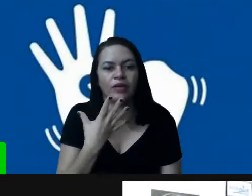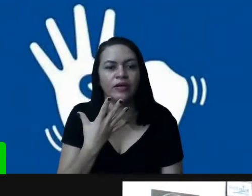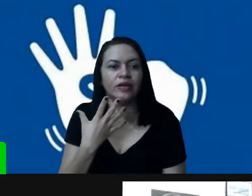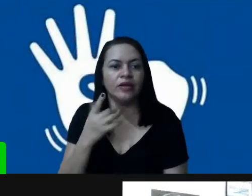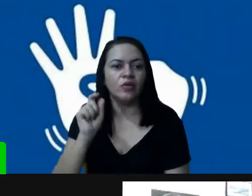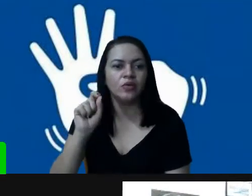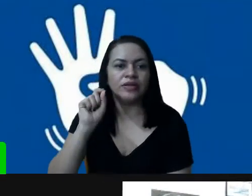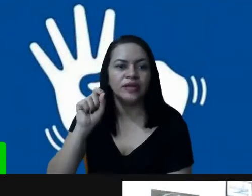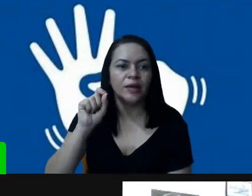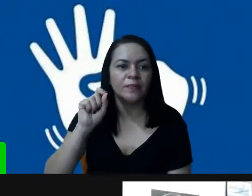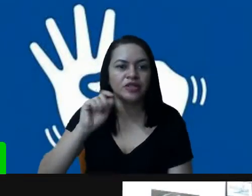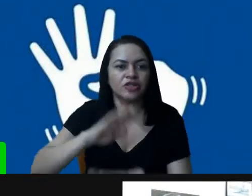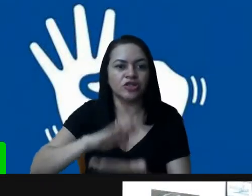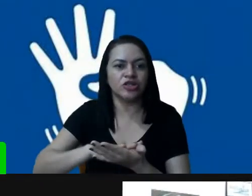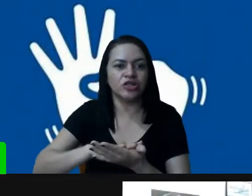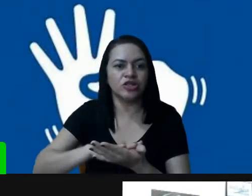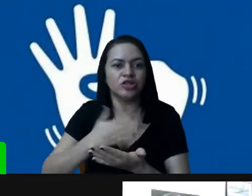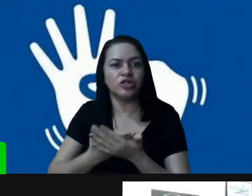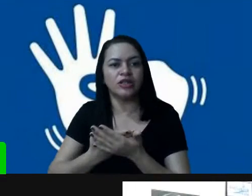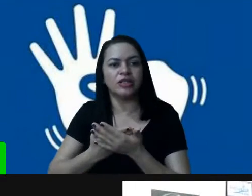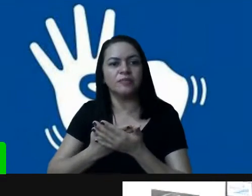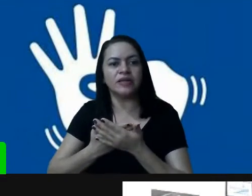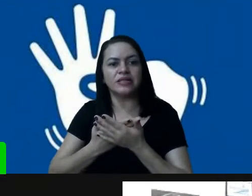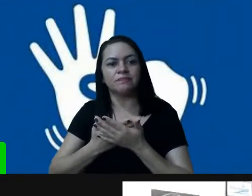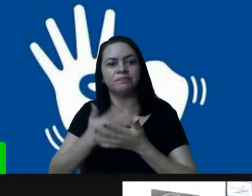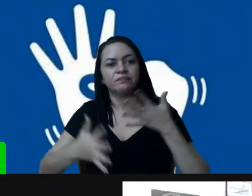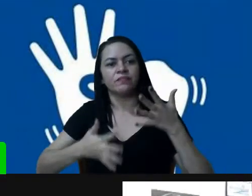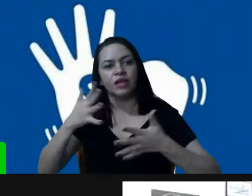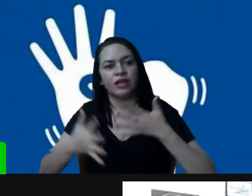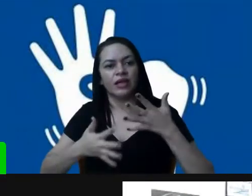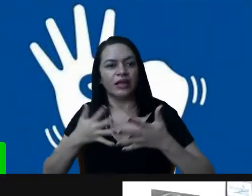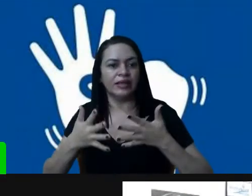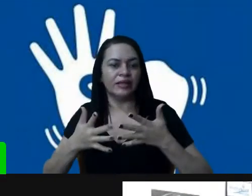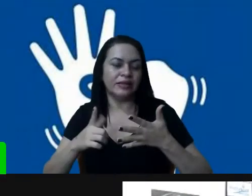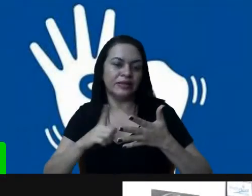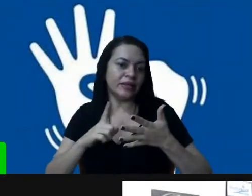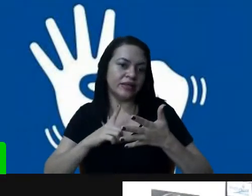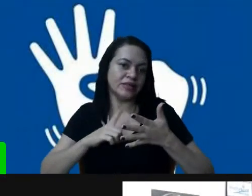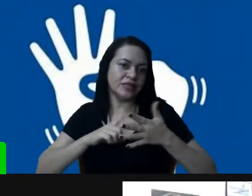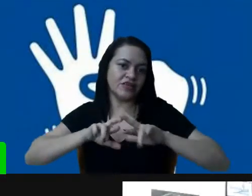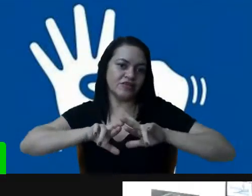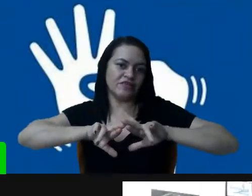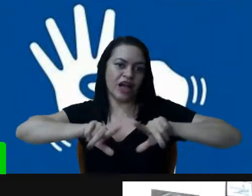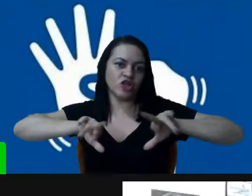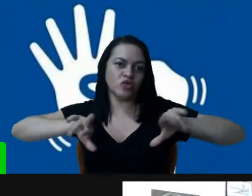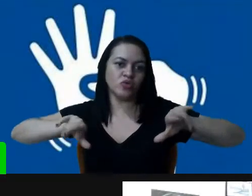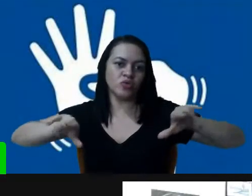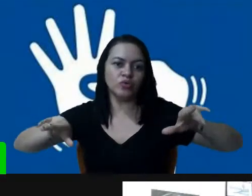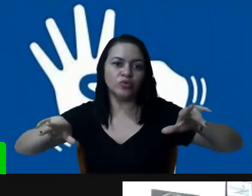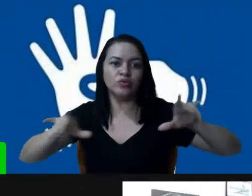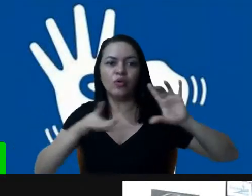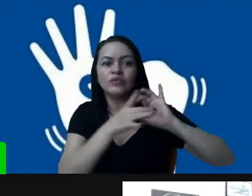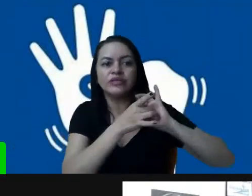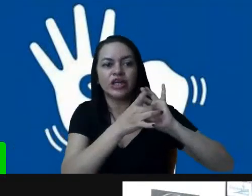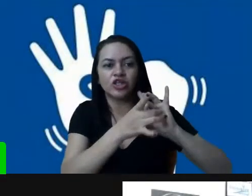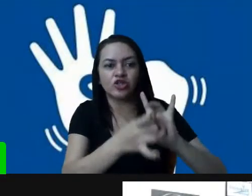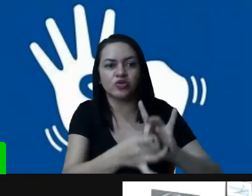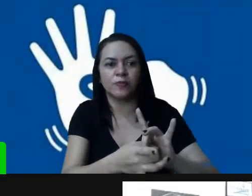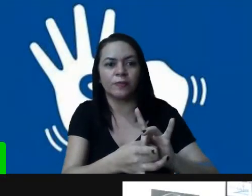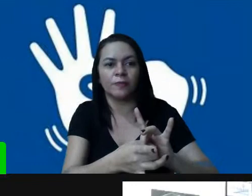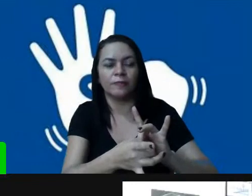Bom, que o intérprete de Libras, ele tem esse vasto